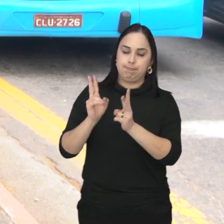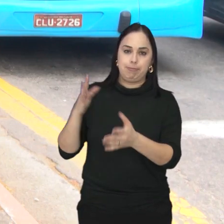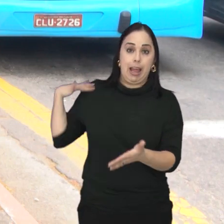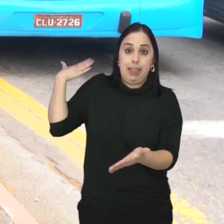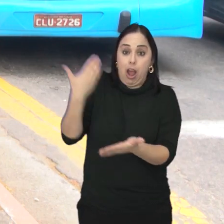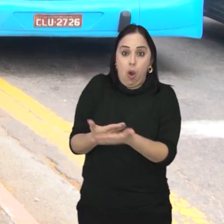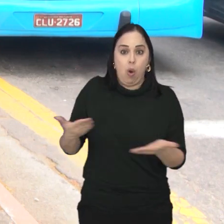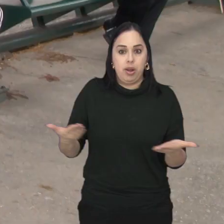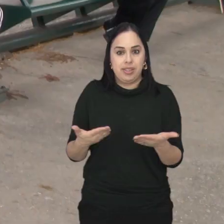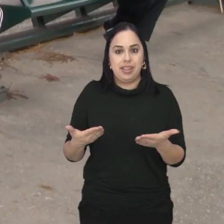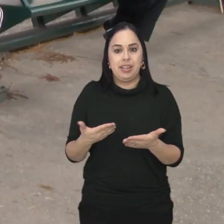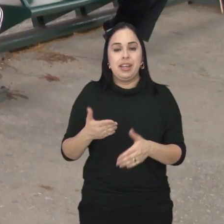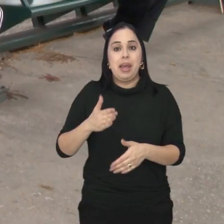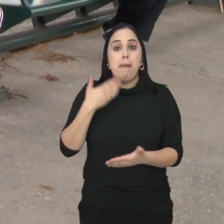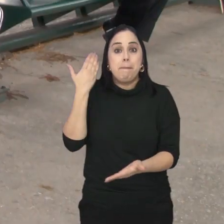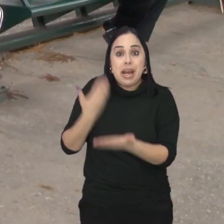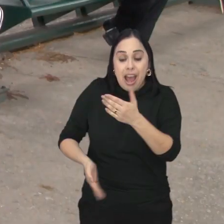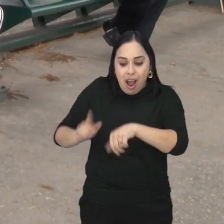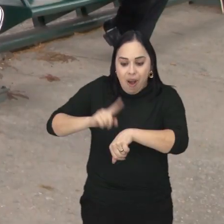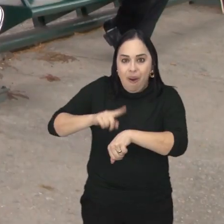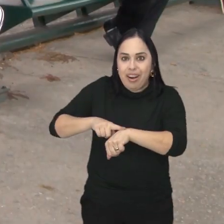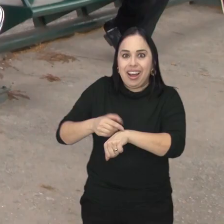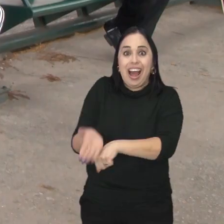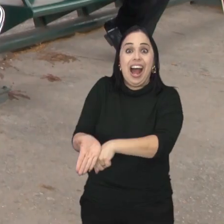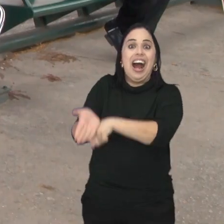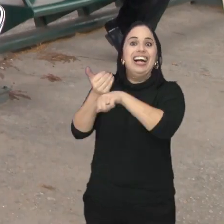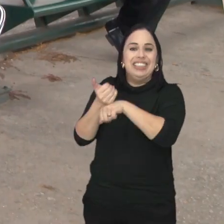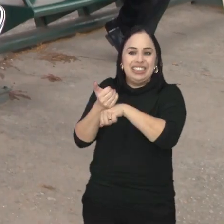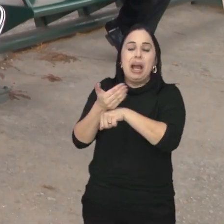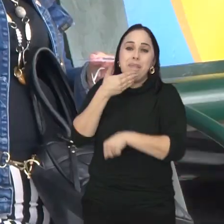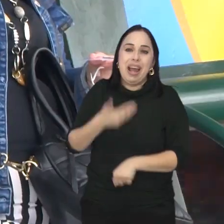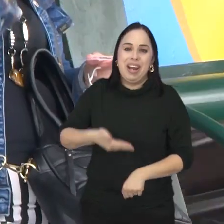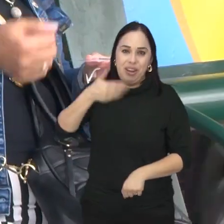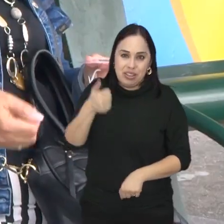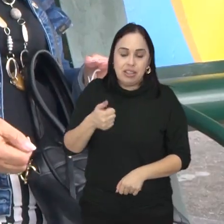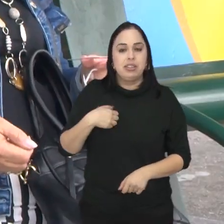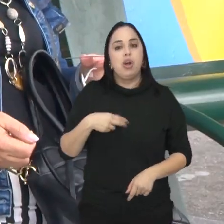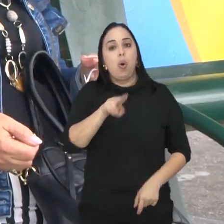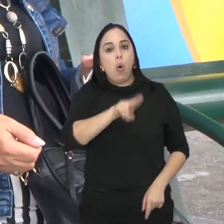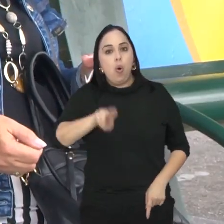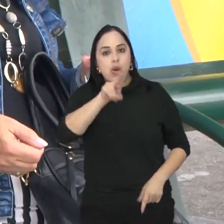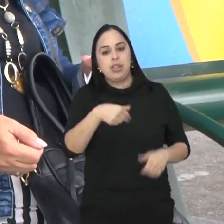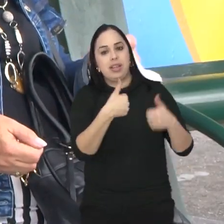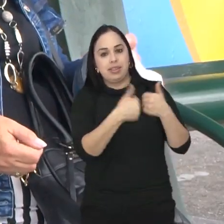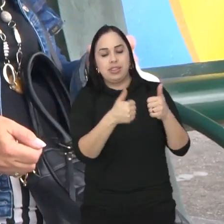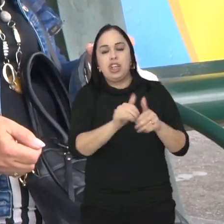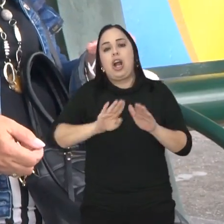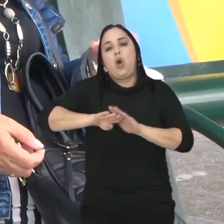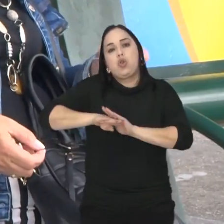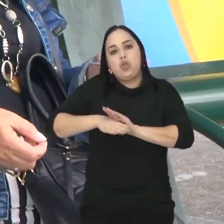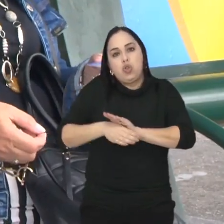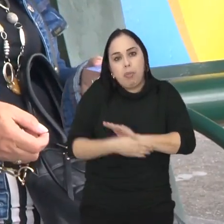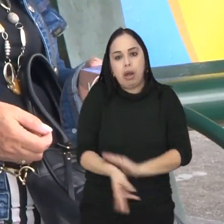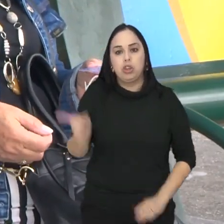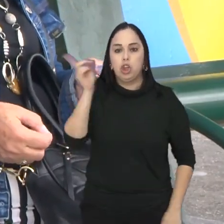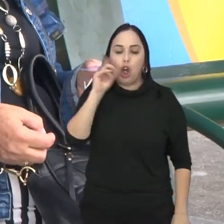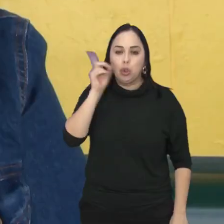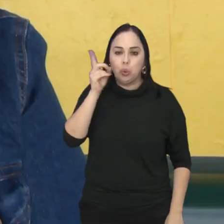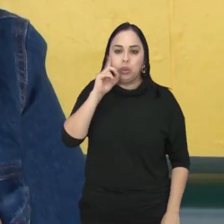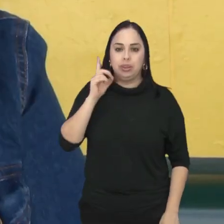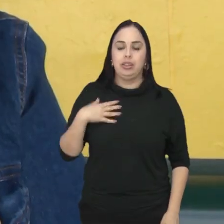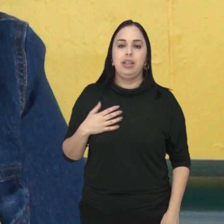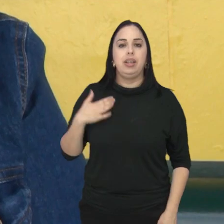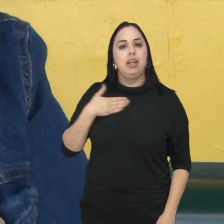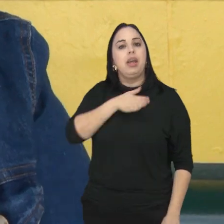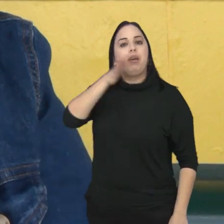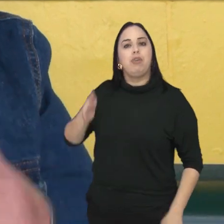persiste até hoje. Para não perder a hora, é melhor chegar mais cedo. Quem depende do transporte coletivo já se acostumou a essa rotina. Eu